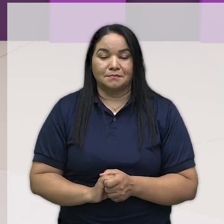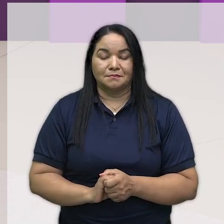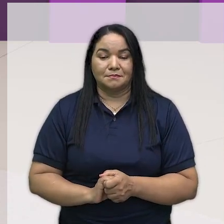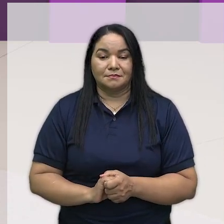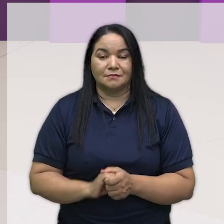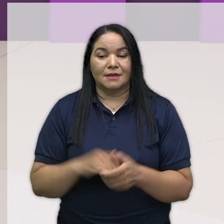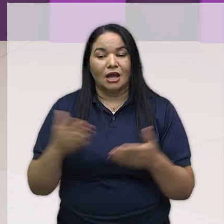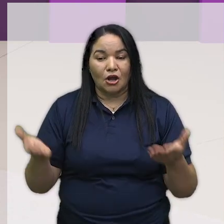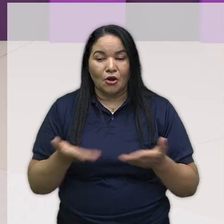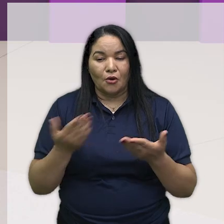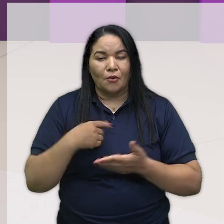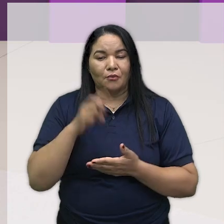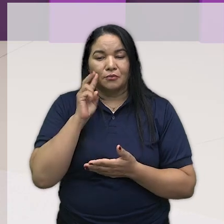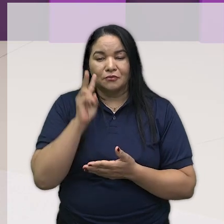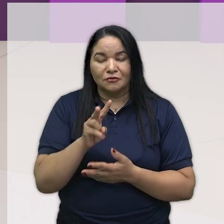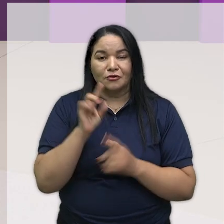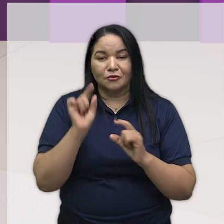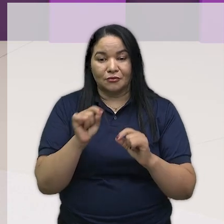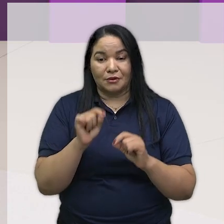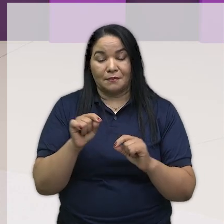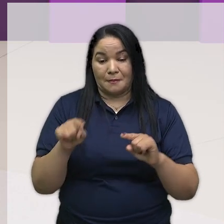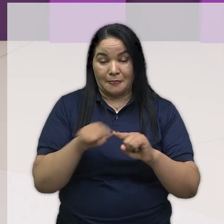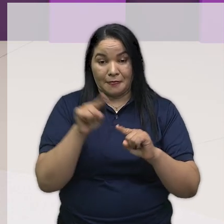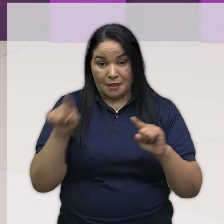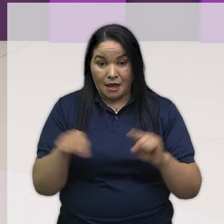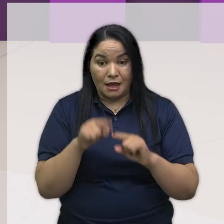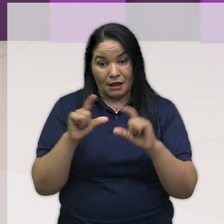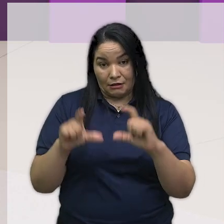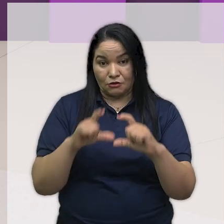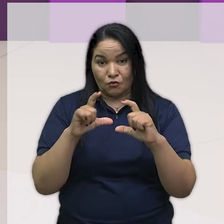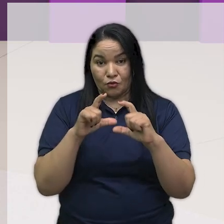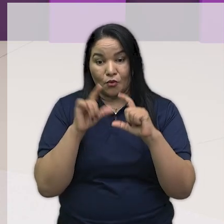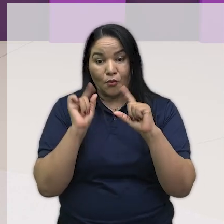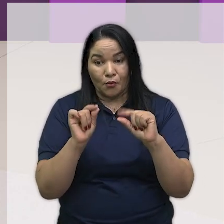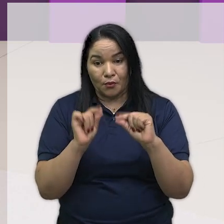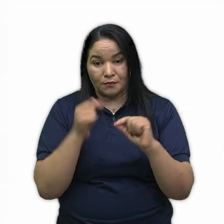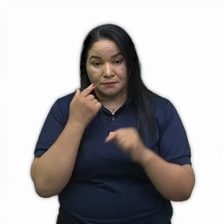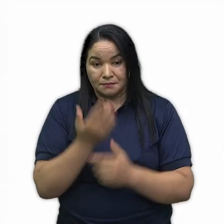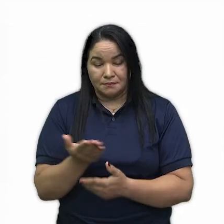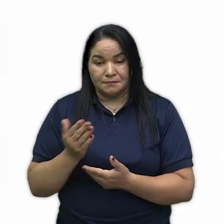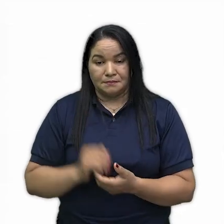ali exatamente o que são os corpos redondos. Vamos lá.